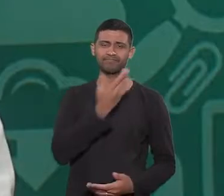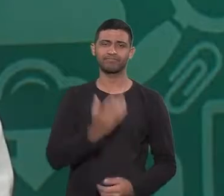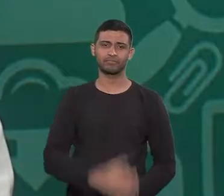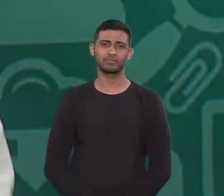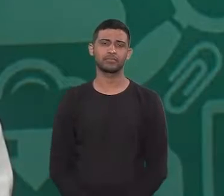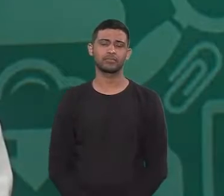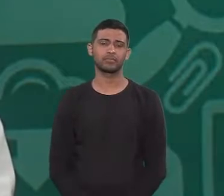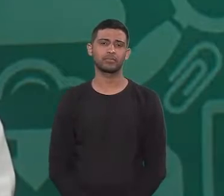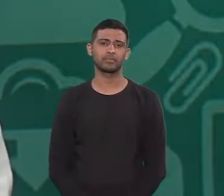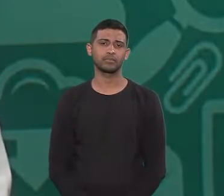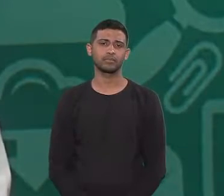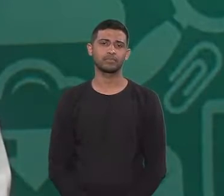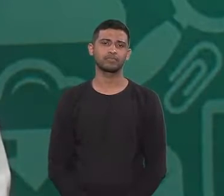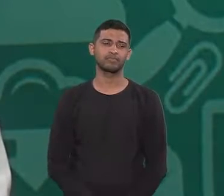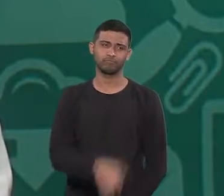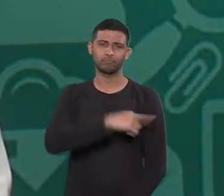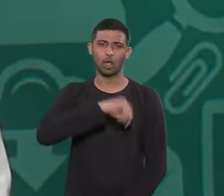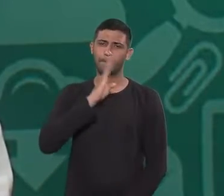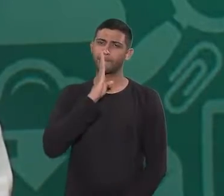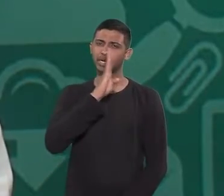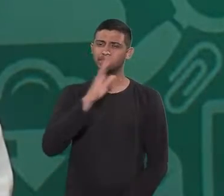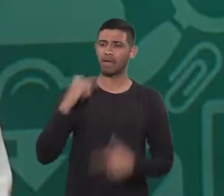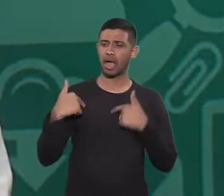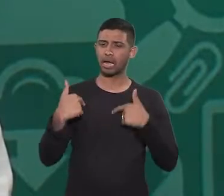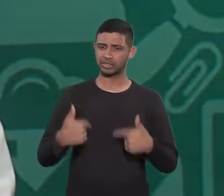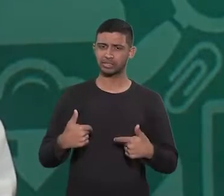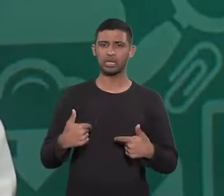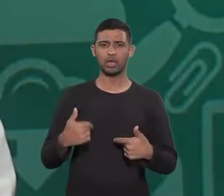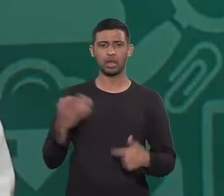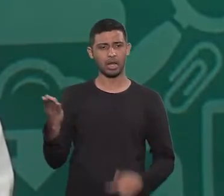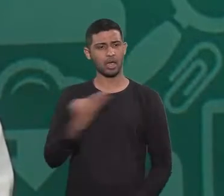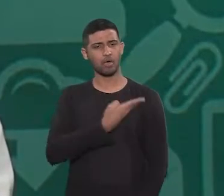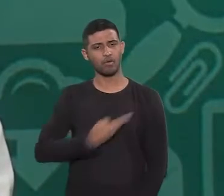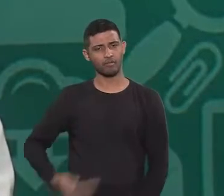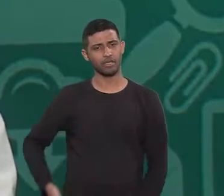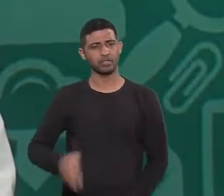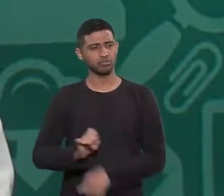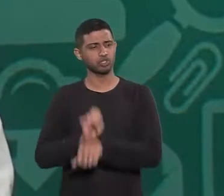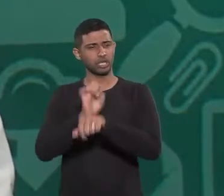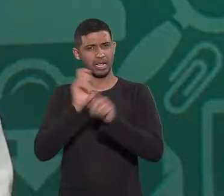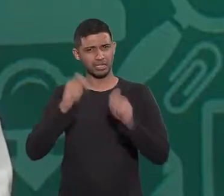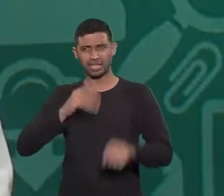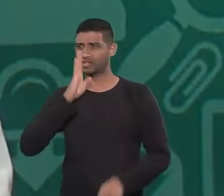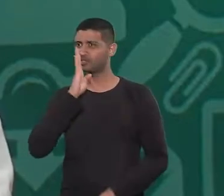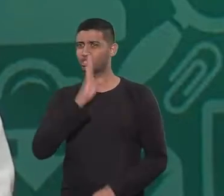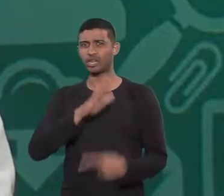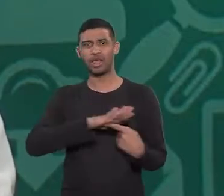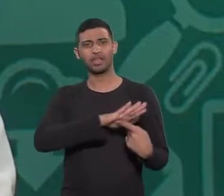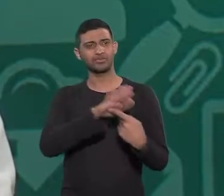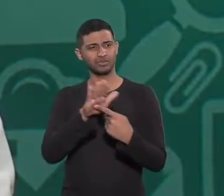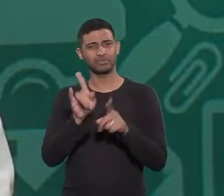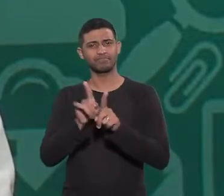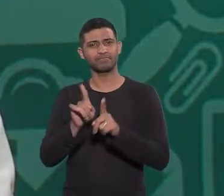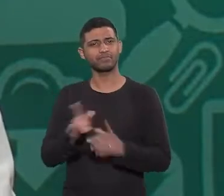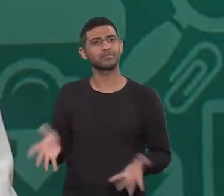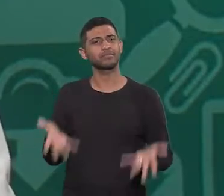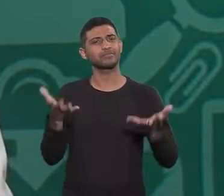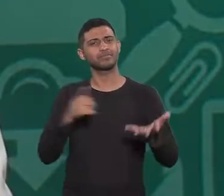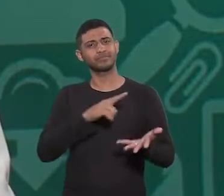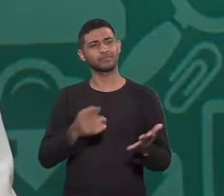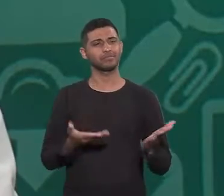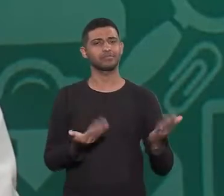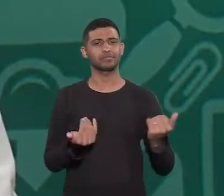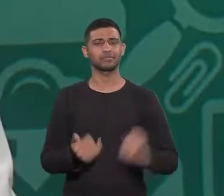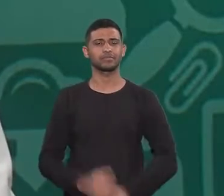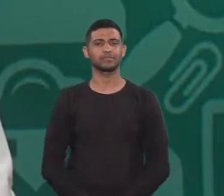drasticamente. Então, para a gente, esse é uma das principais medidas hoje que o Estado pode diretamente ajudar,